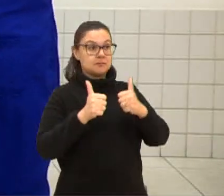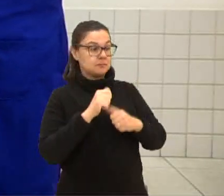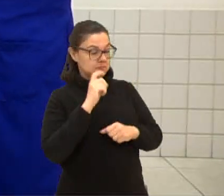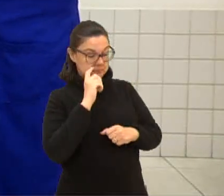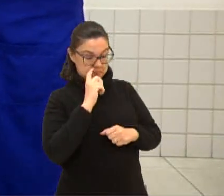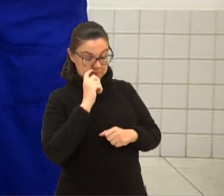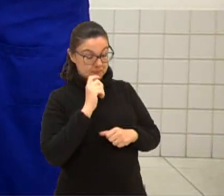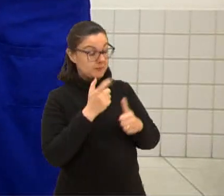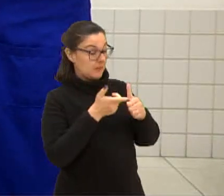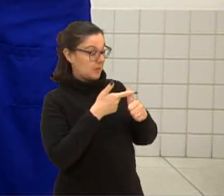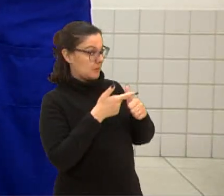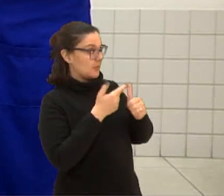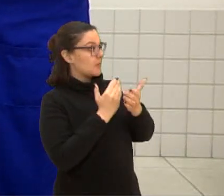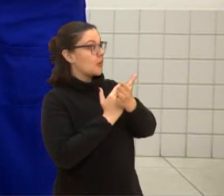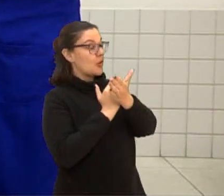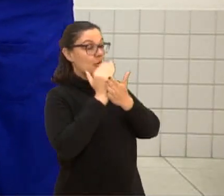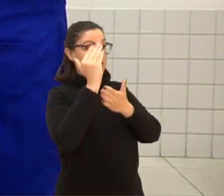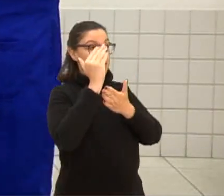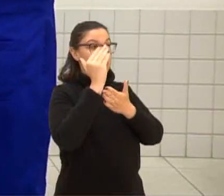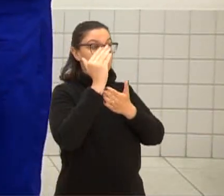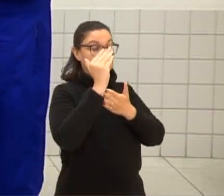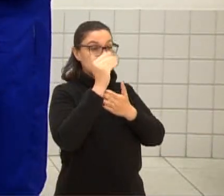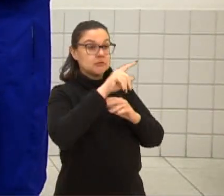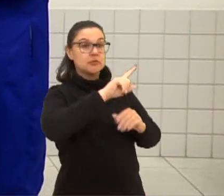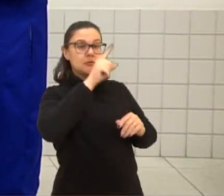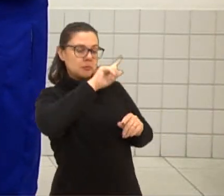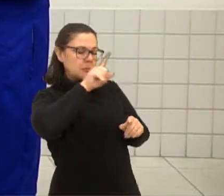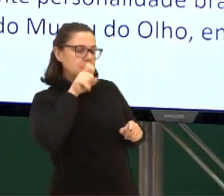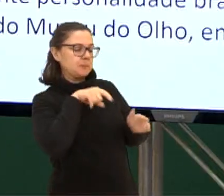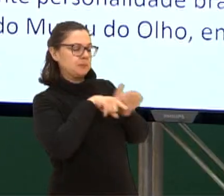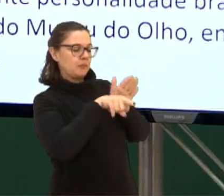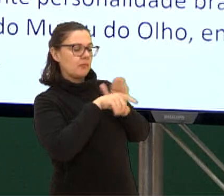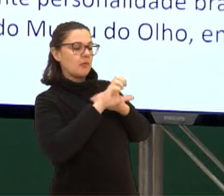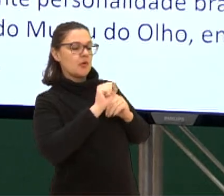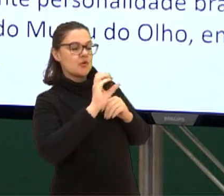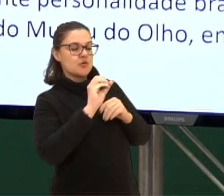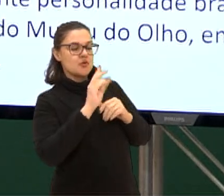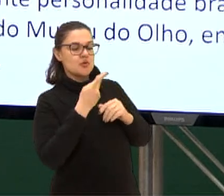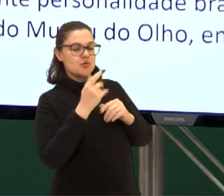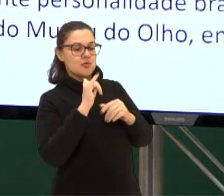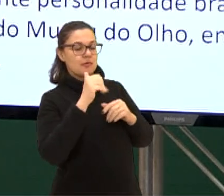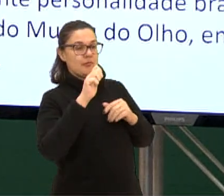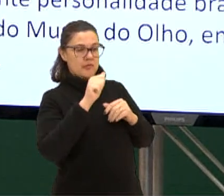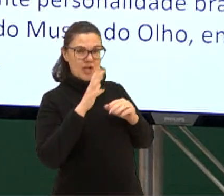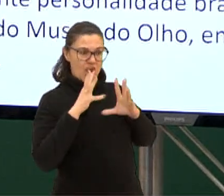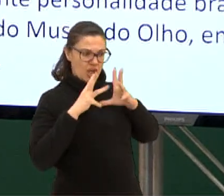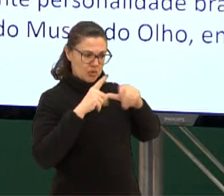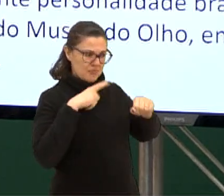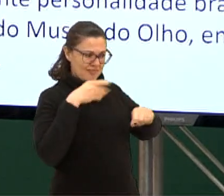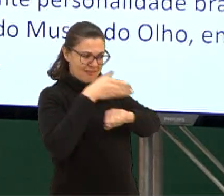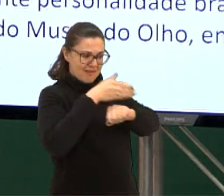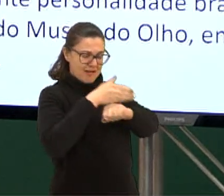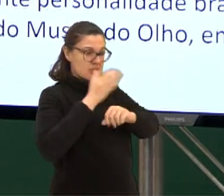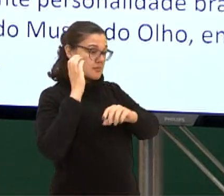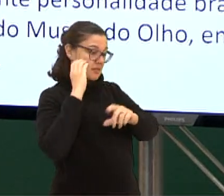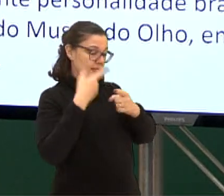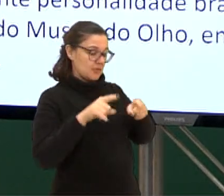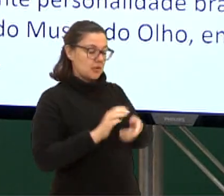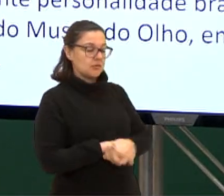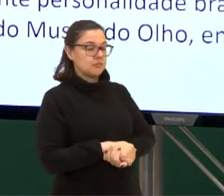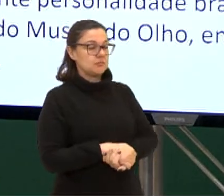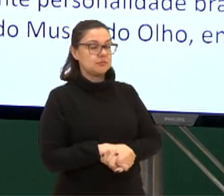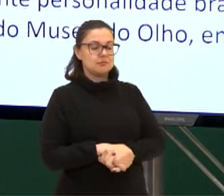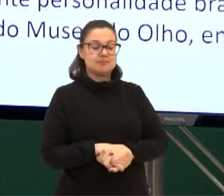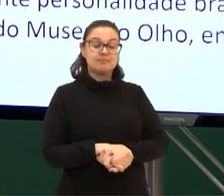de continuar, a Sofia levantou uma questão muito interessante. Antigamente, todos tinham acesso à rádio? Gente,